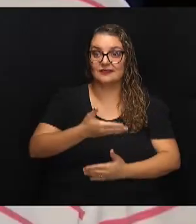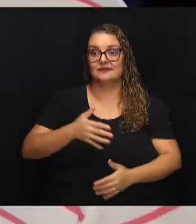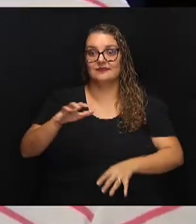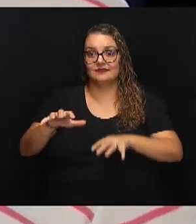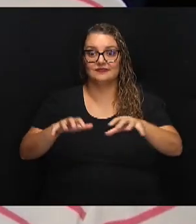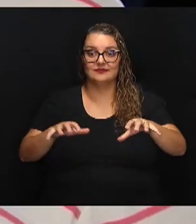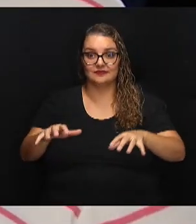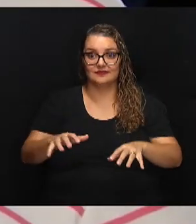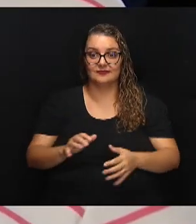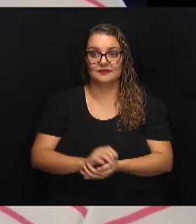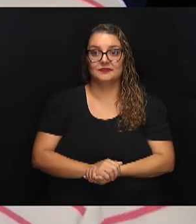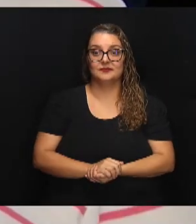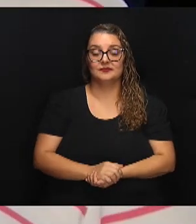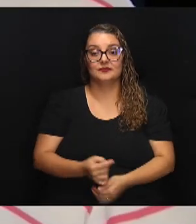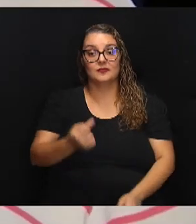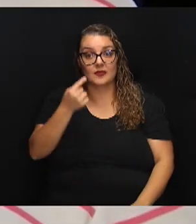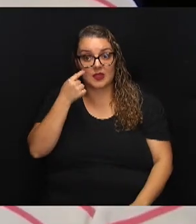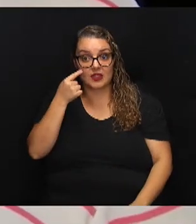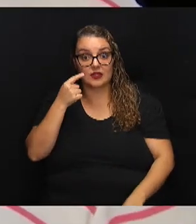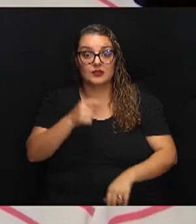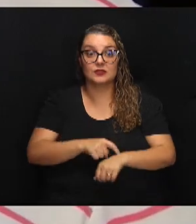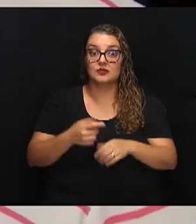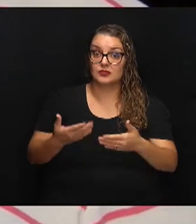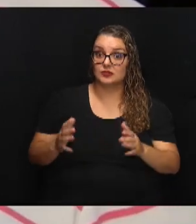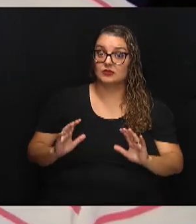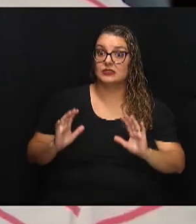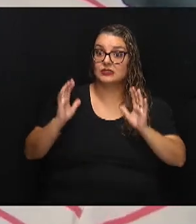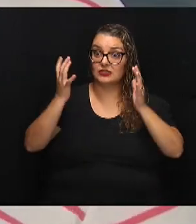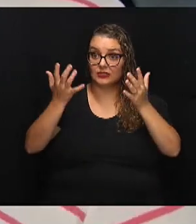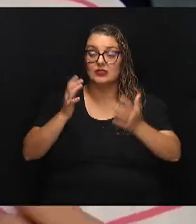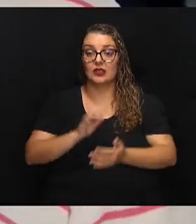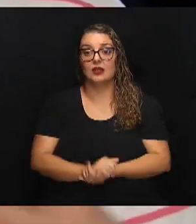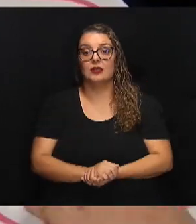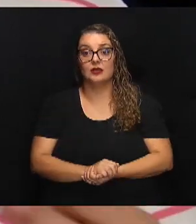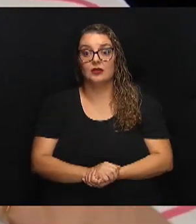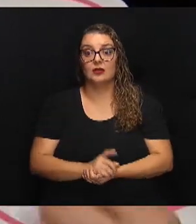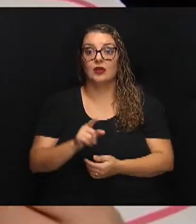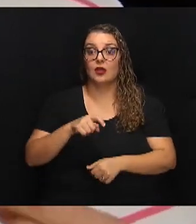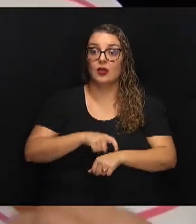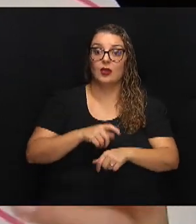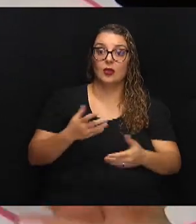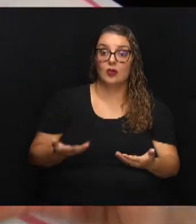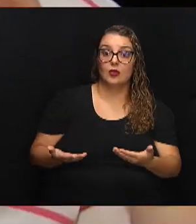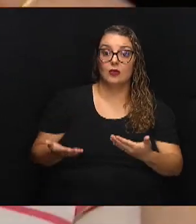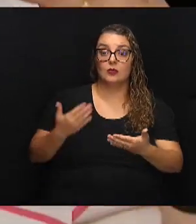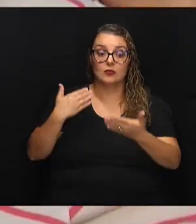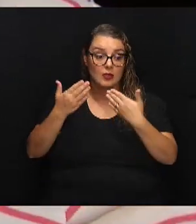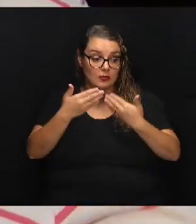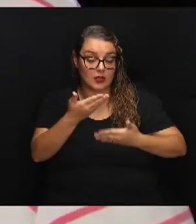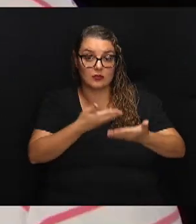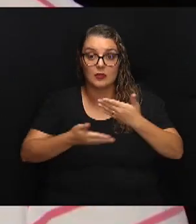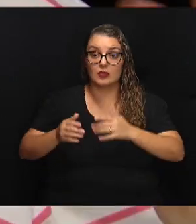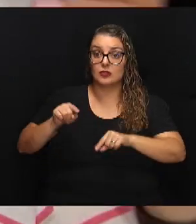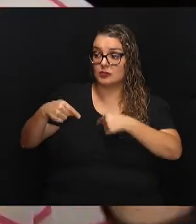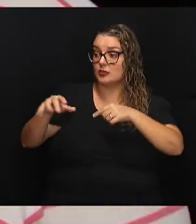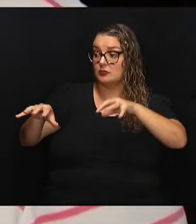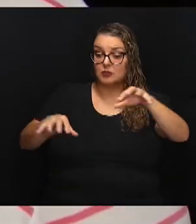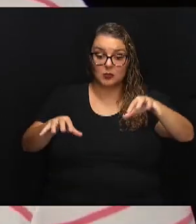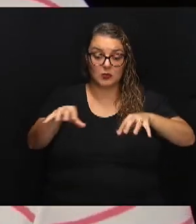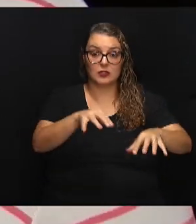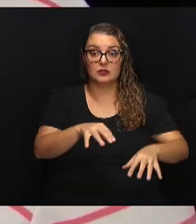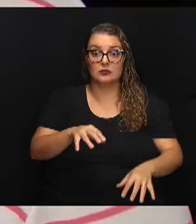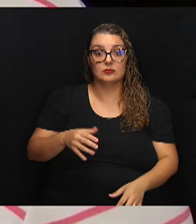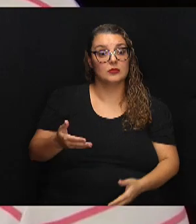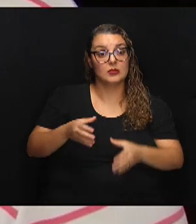intersetorial. Observo que as pessoas, nesse momento de confraternização, né, é um momento também para, às vezes, pessoas de outros setores que